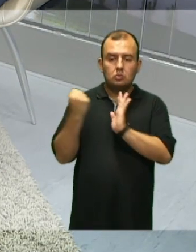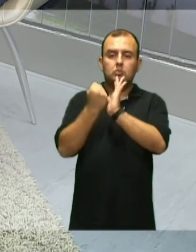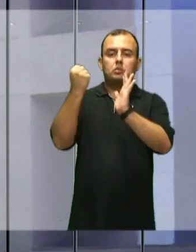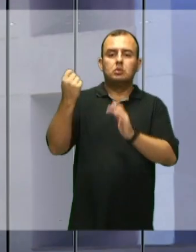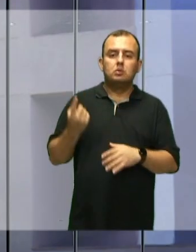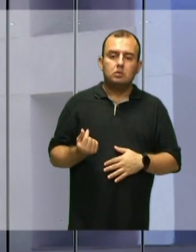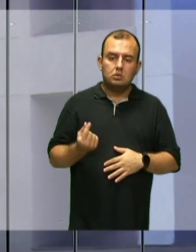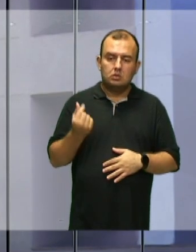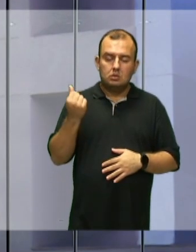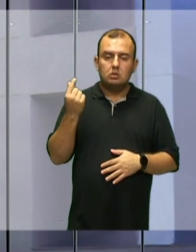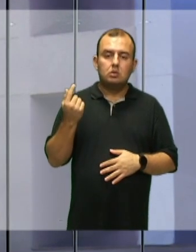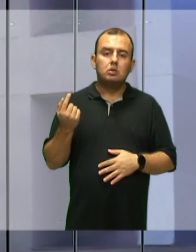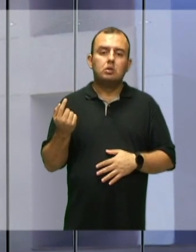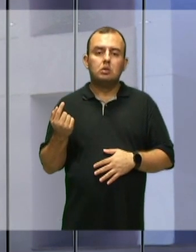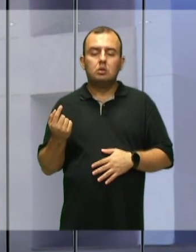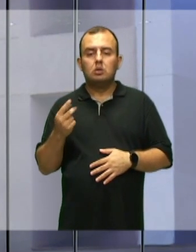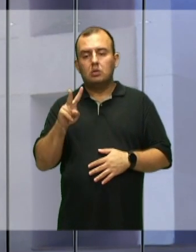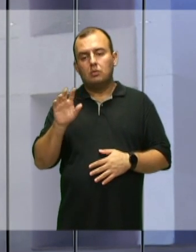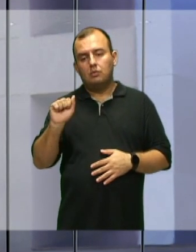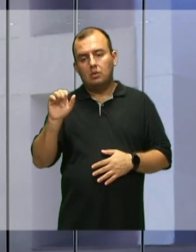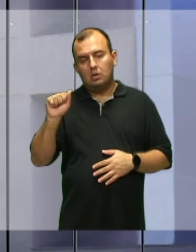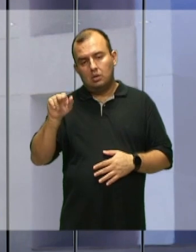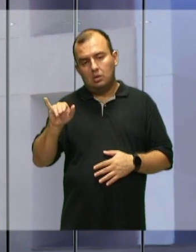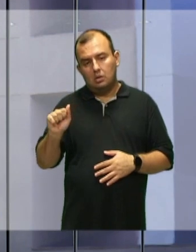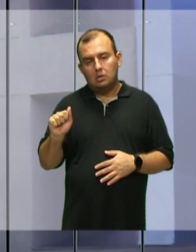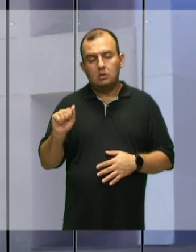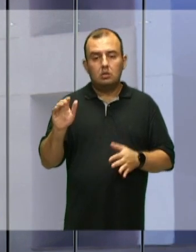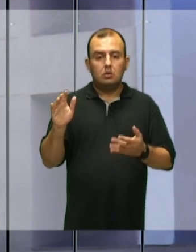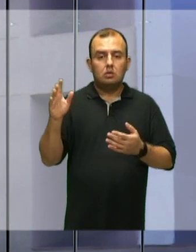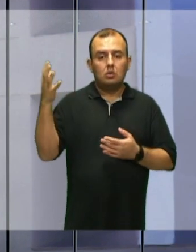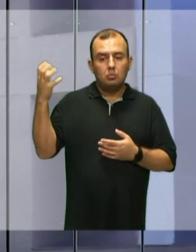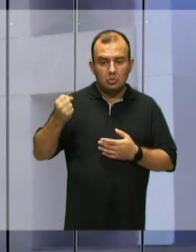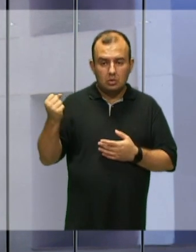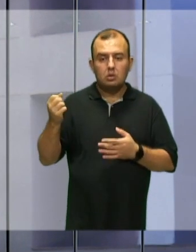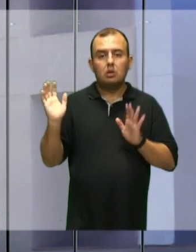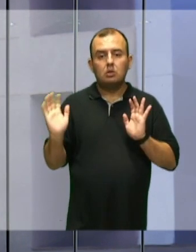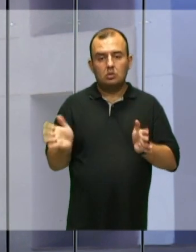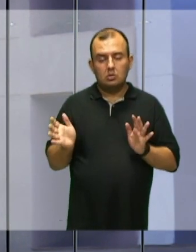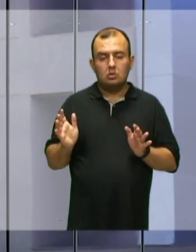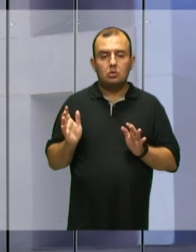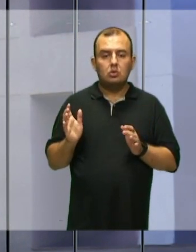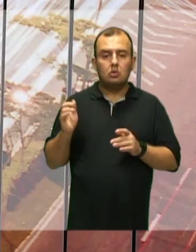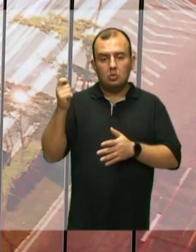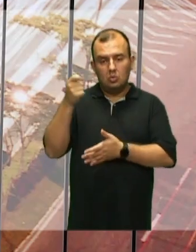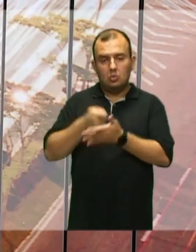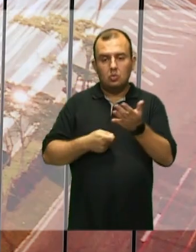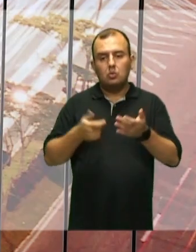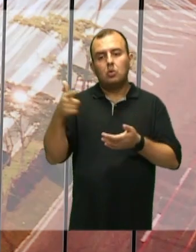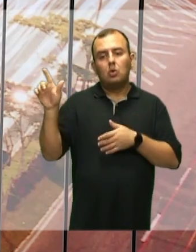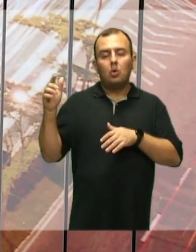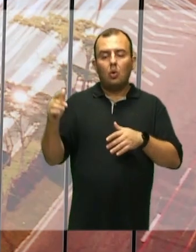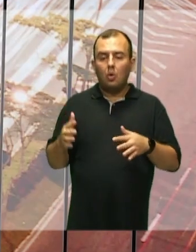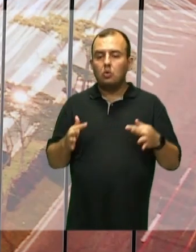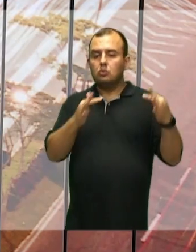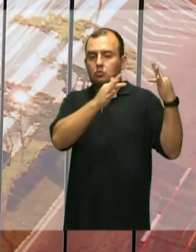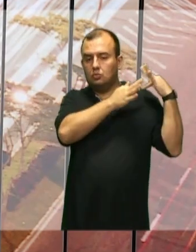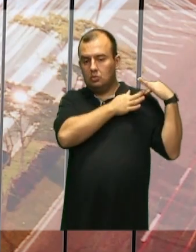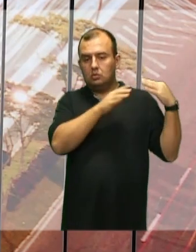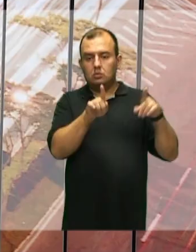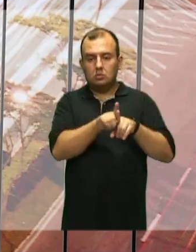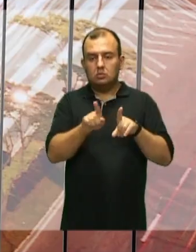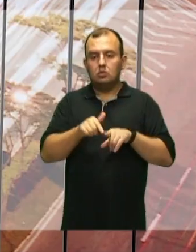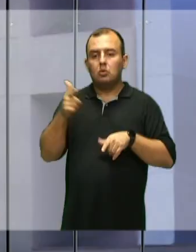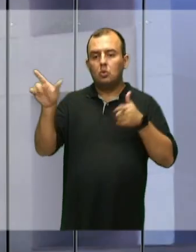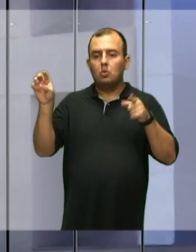financeiro e os cargos que estão em vacância aqueles que foram aposentados que acabaram saindo do concurso para assumir outras funções até mesmo em